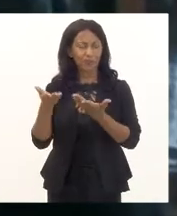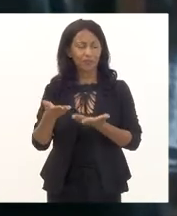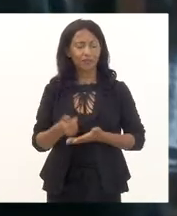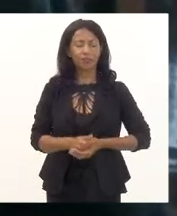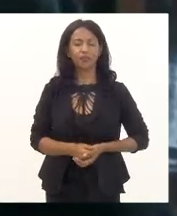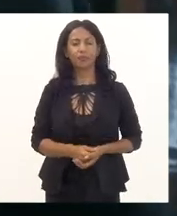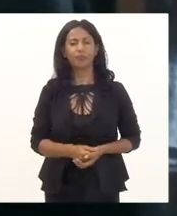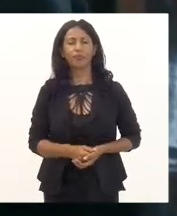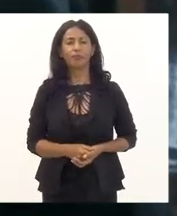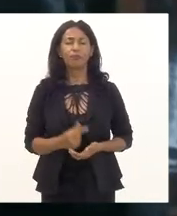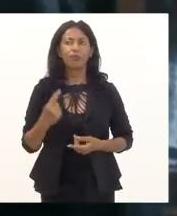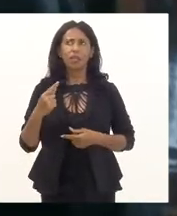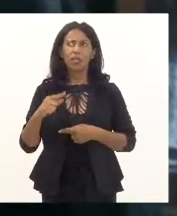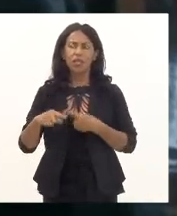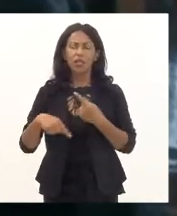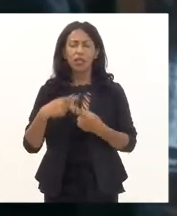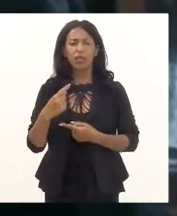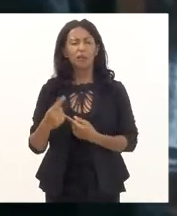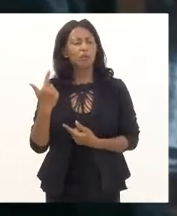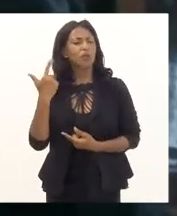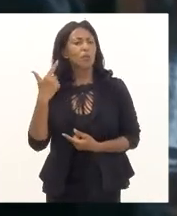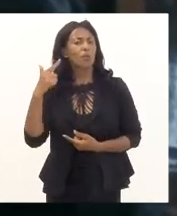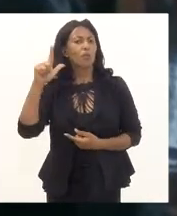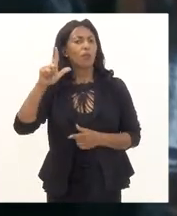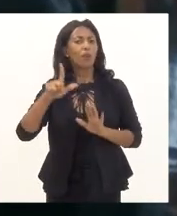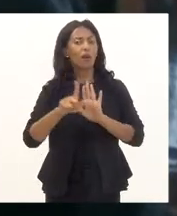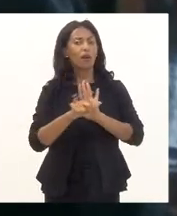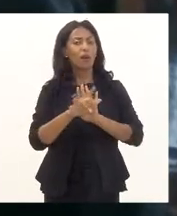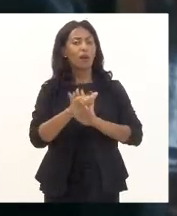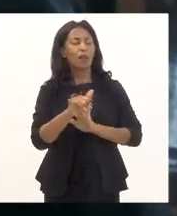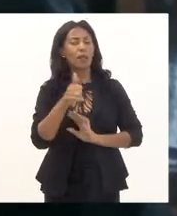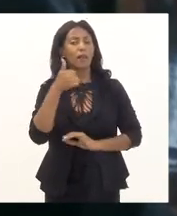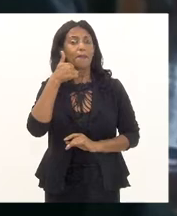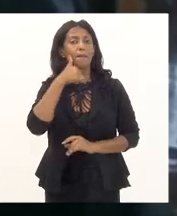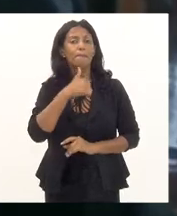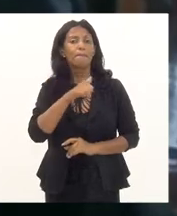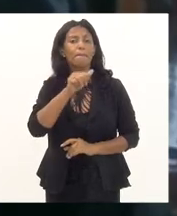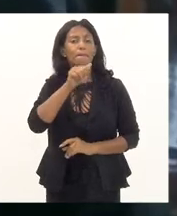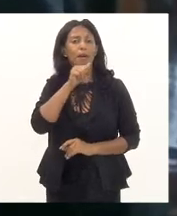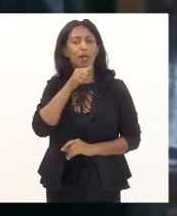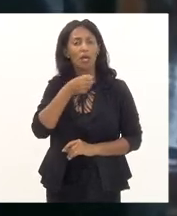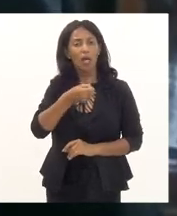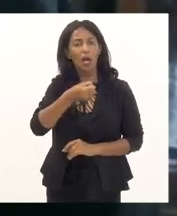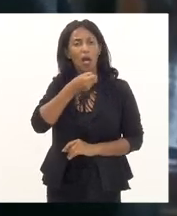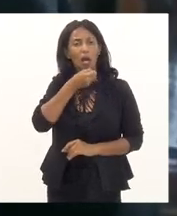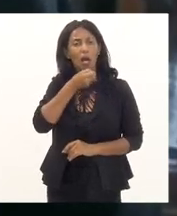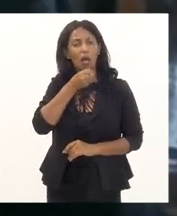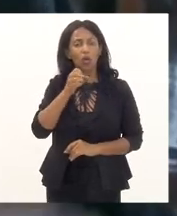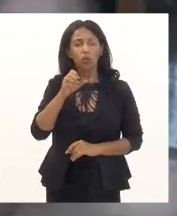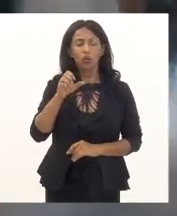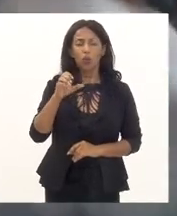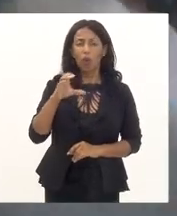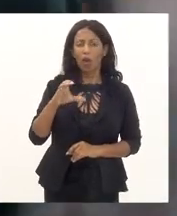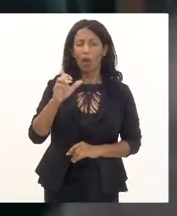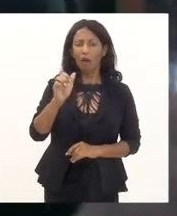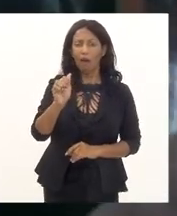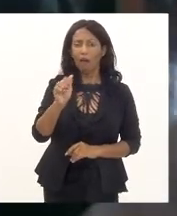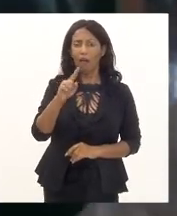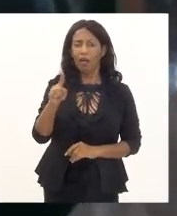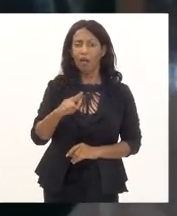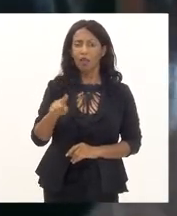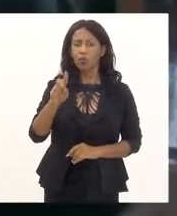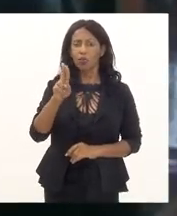Bem, depois disso eu fiz uma outra lei pedido pela mãe do Cazuza, né, a Luciana Araújo. Uma